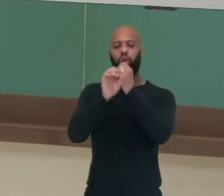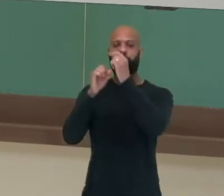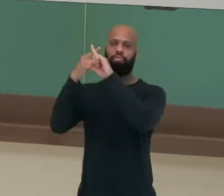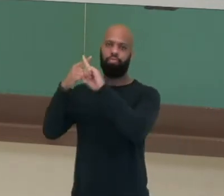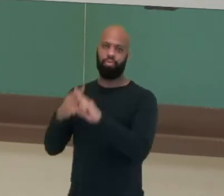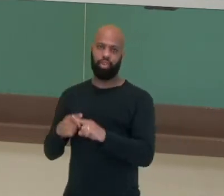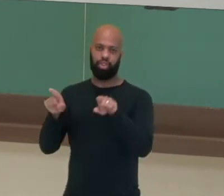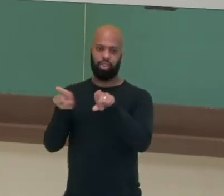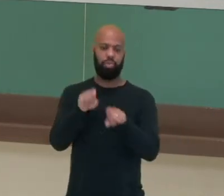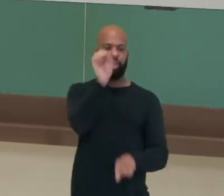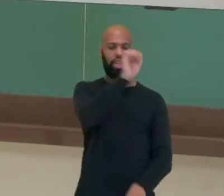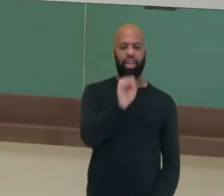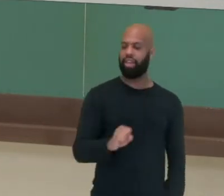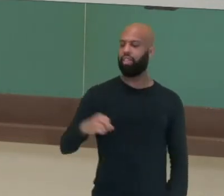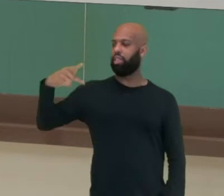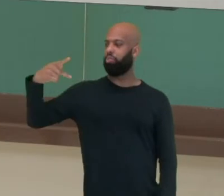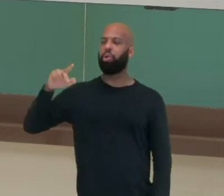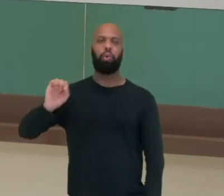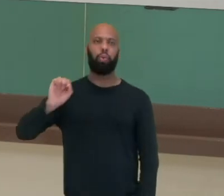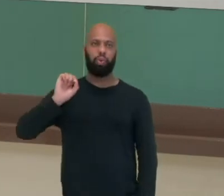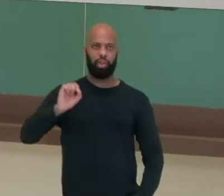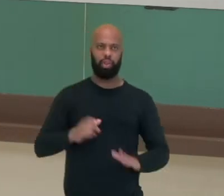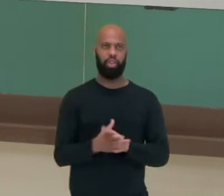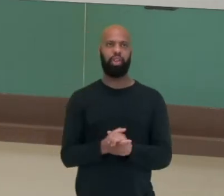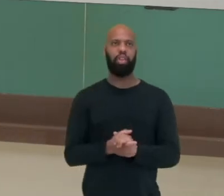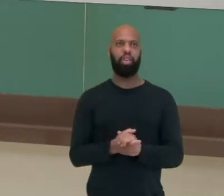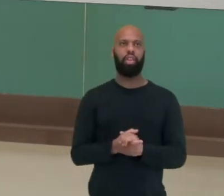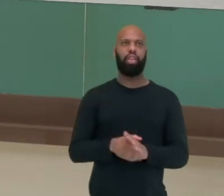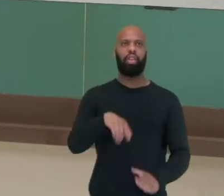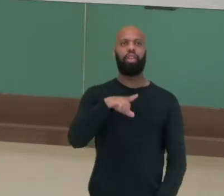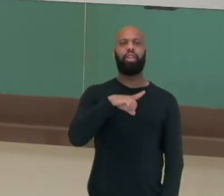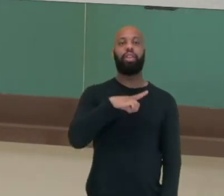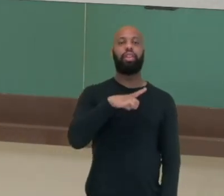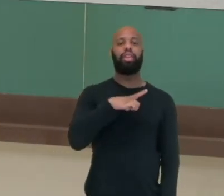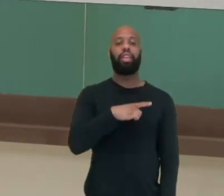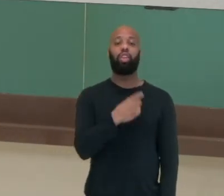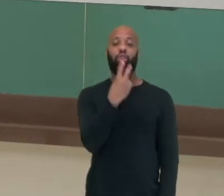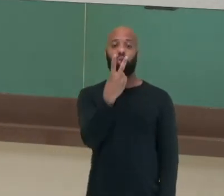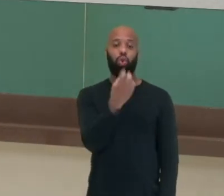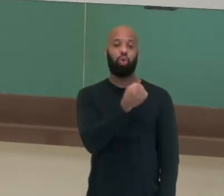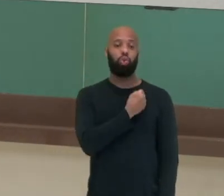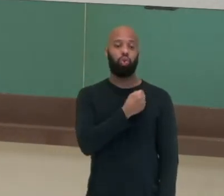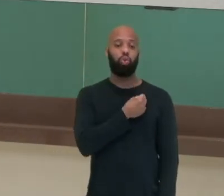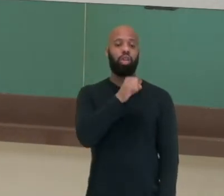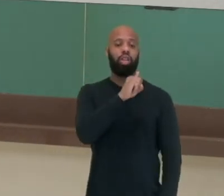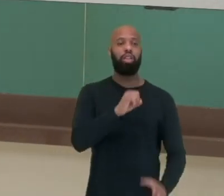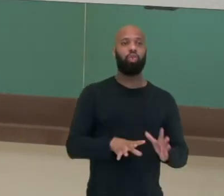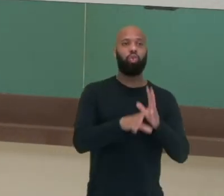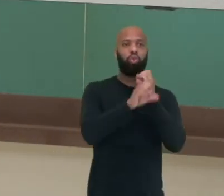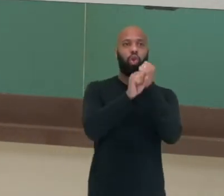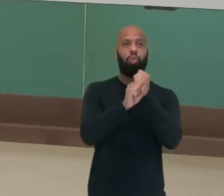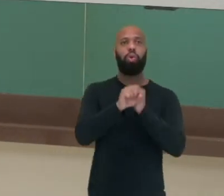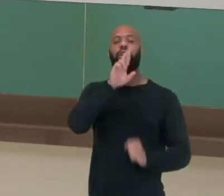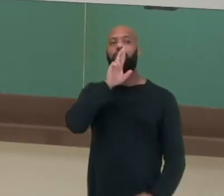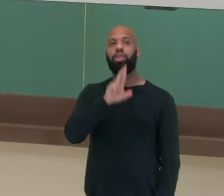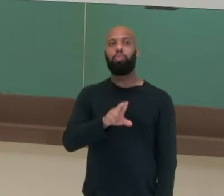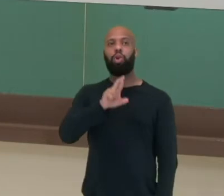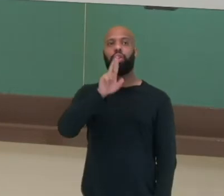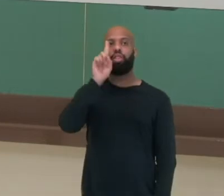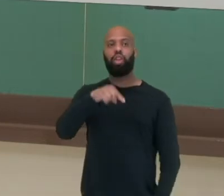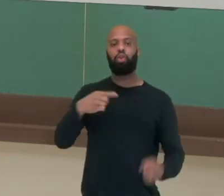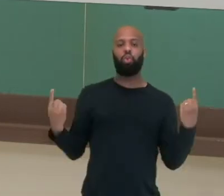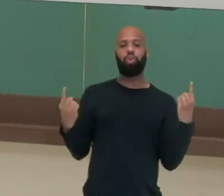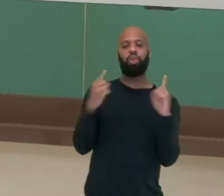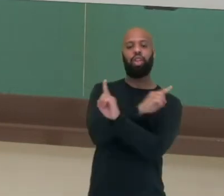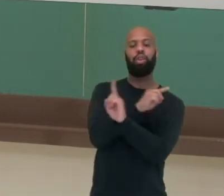produto, que pensa da seguinte maneira. Quais são os dois números que, somando, deu o valor contrário